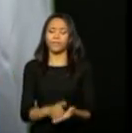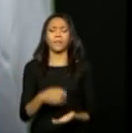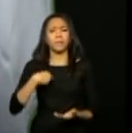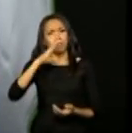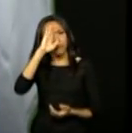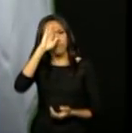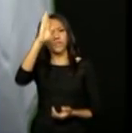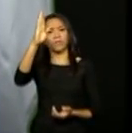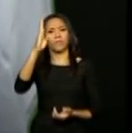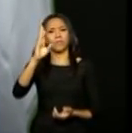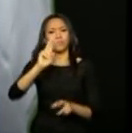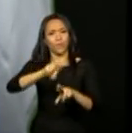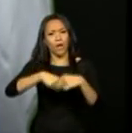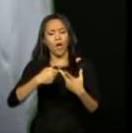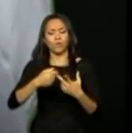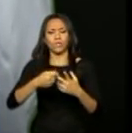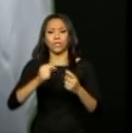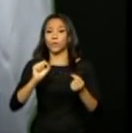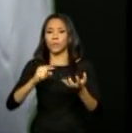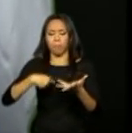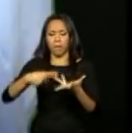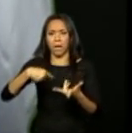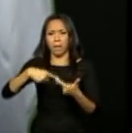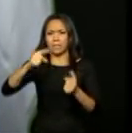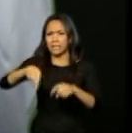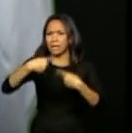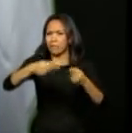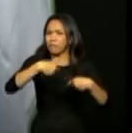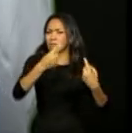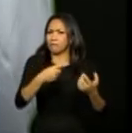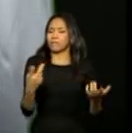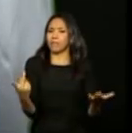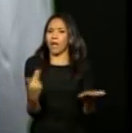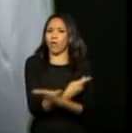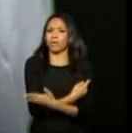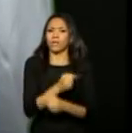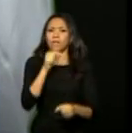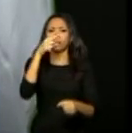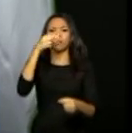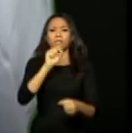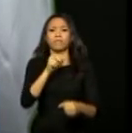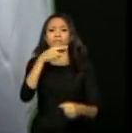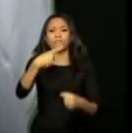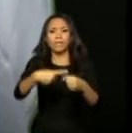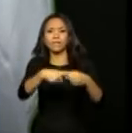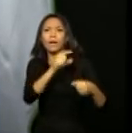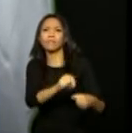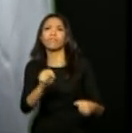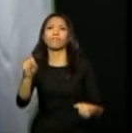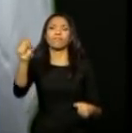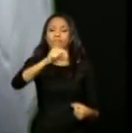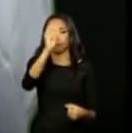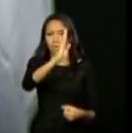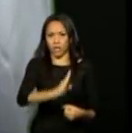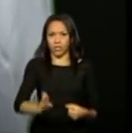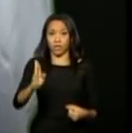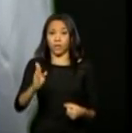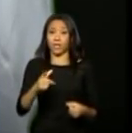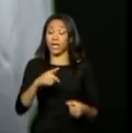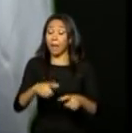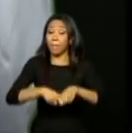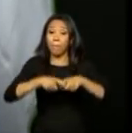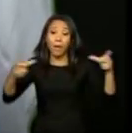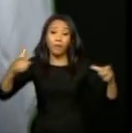Principalmente frente aos desafios próprios das cidades de médio e grande porte do nosso país, onde se concentra a maioria da